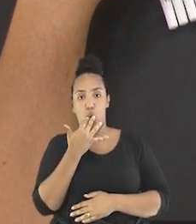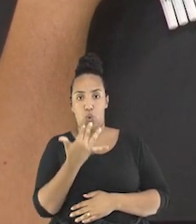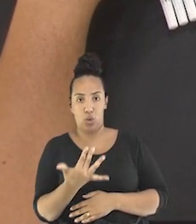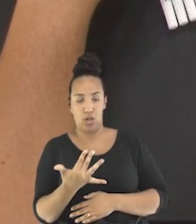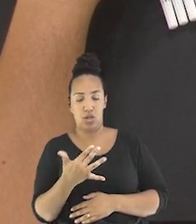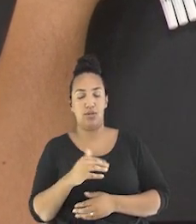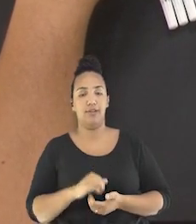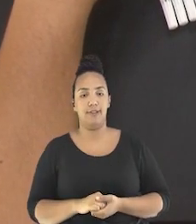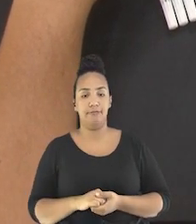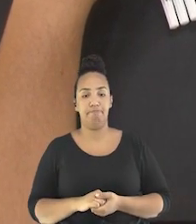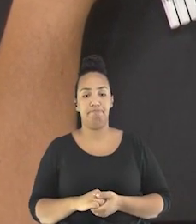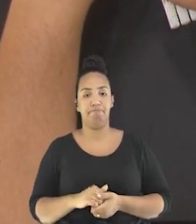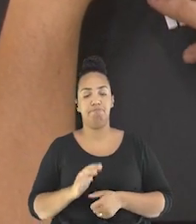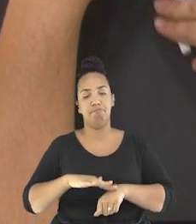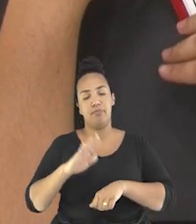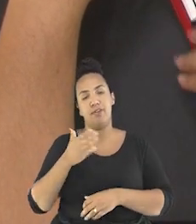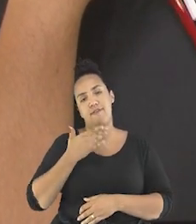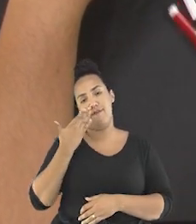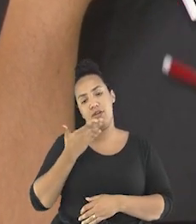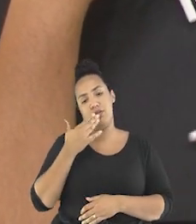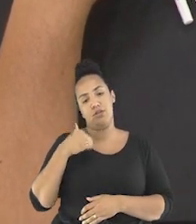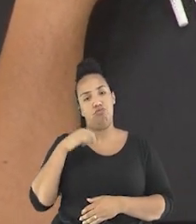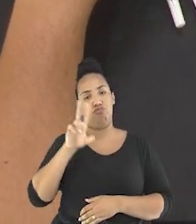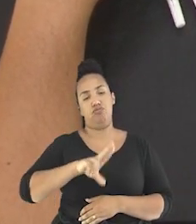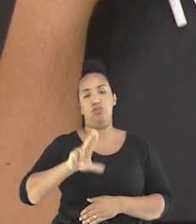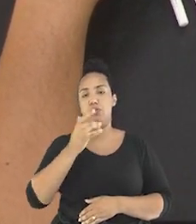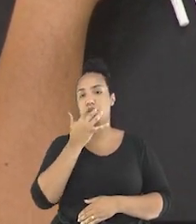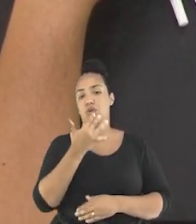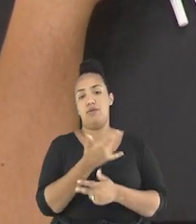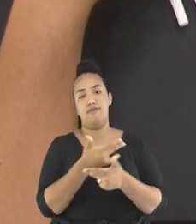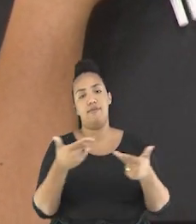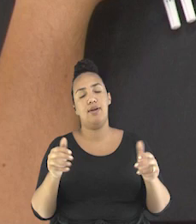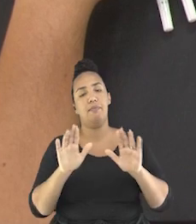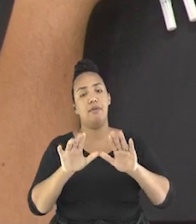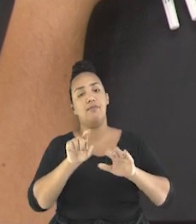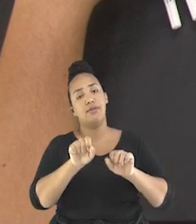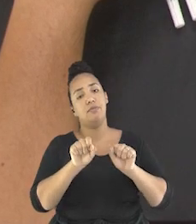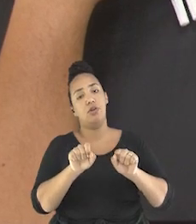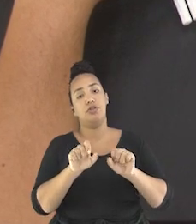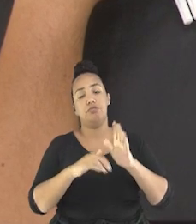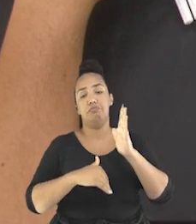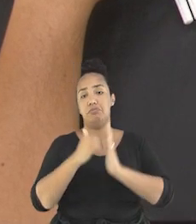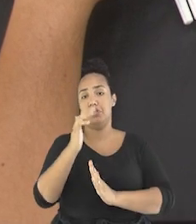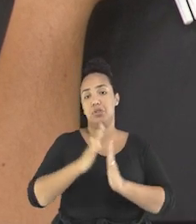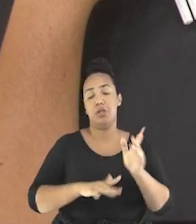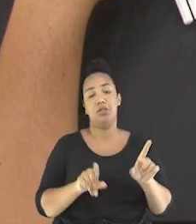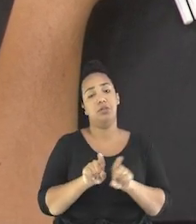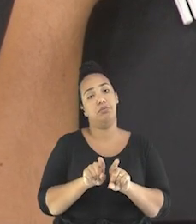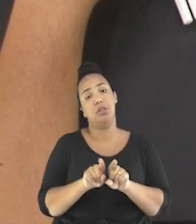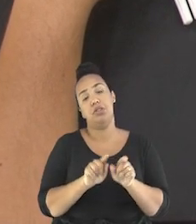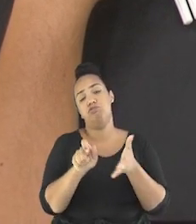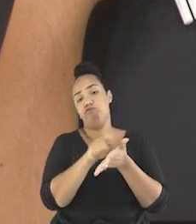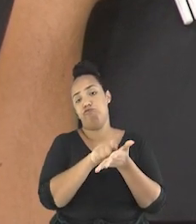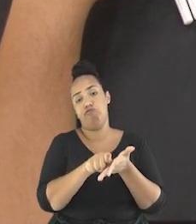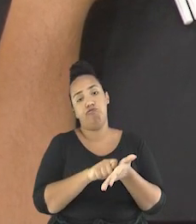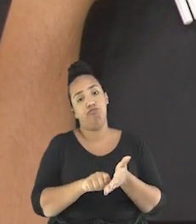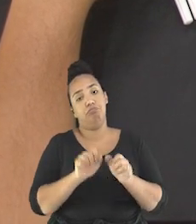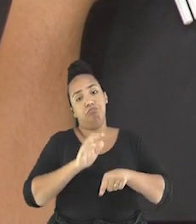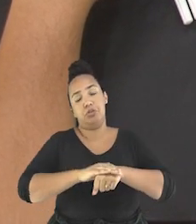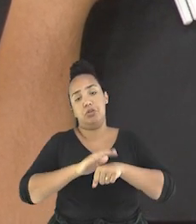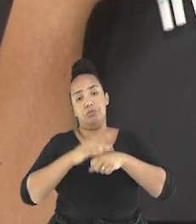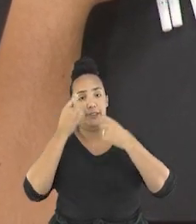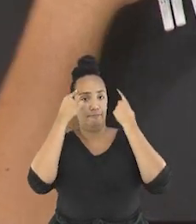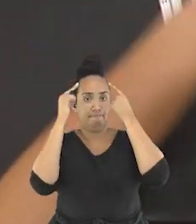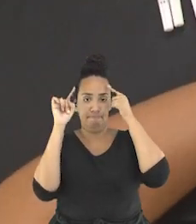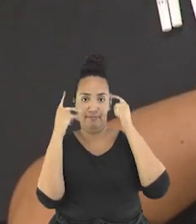aqui canetinhas pra ficar mais fácil. Vou usar de cores variadas. Mas você também pode pintar, pode usar giz de cera, tá?